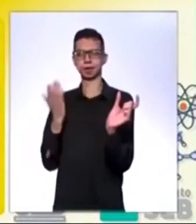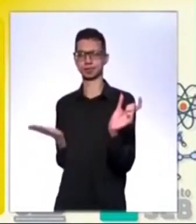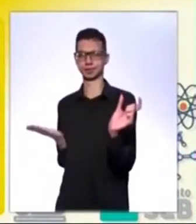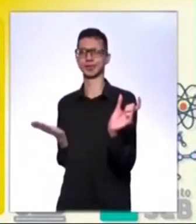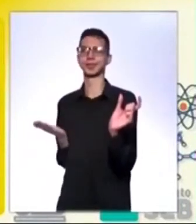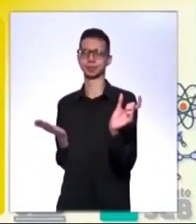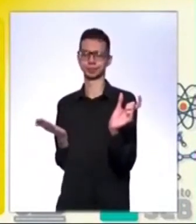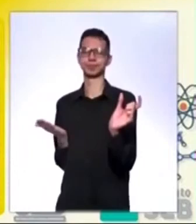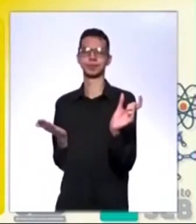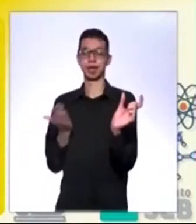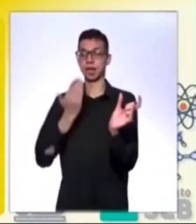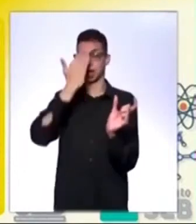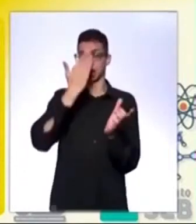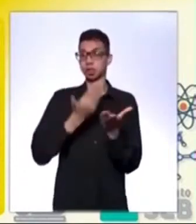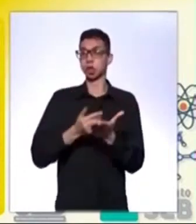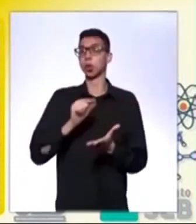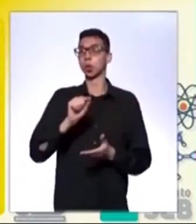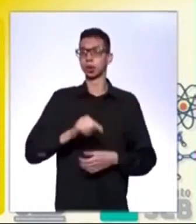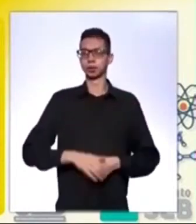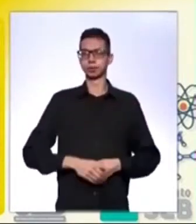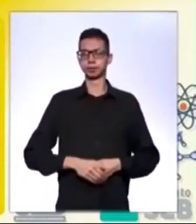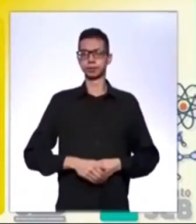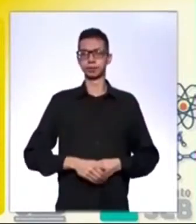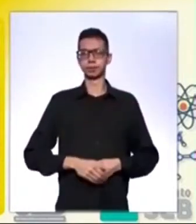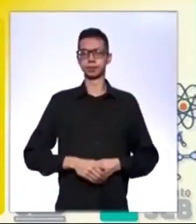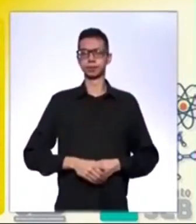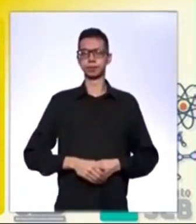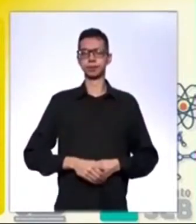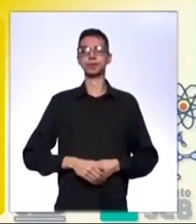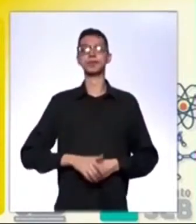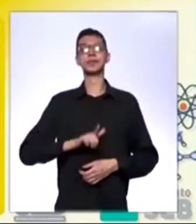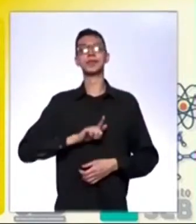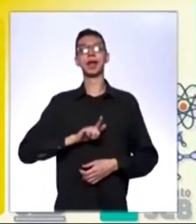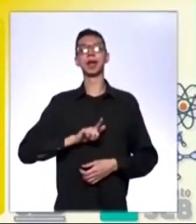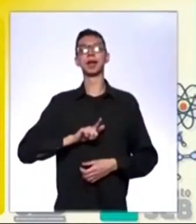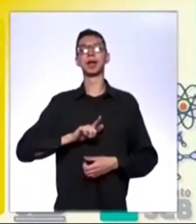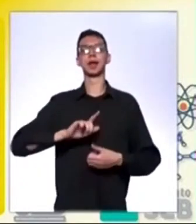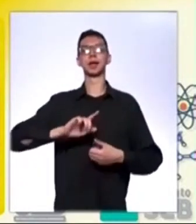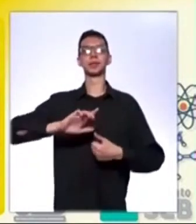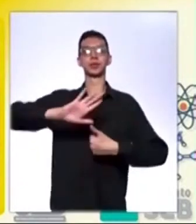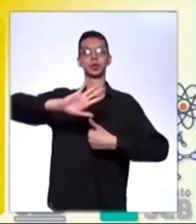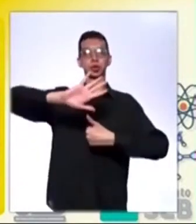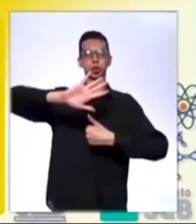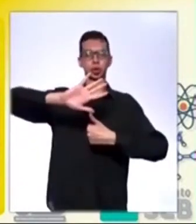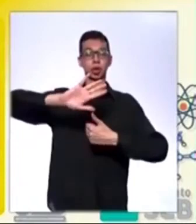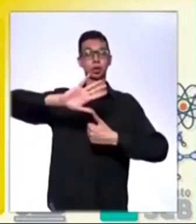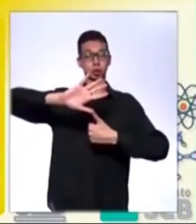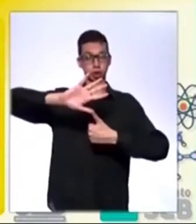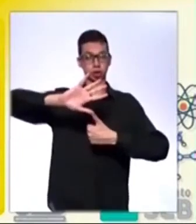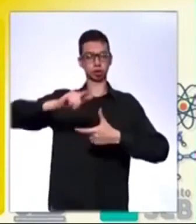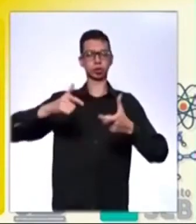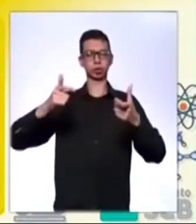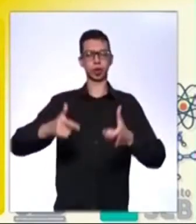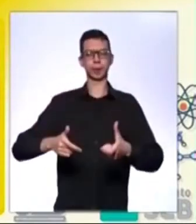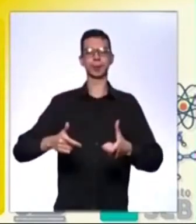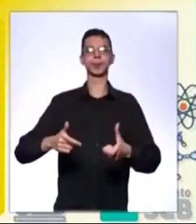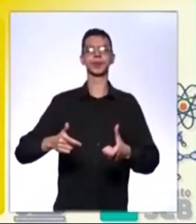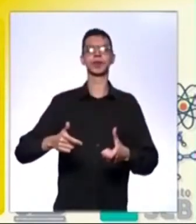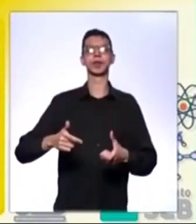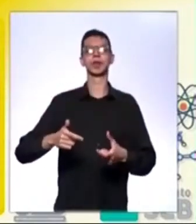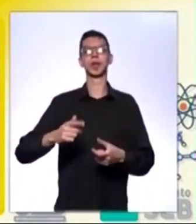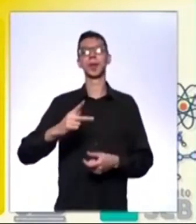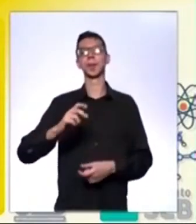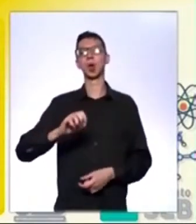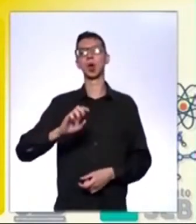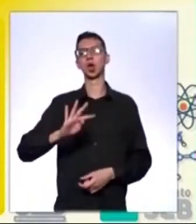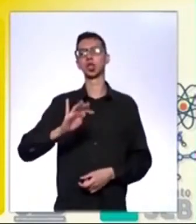base, né, militar norte-americana no Rio Grande do Norte, em terras potiguares. E aí, ao sábado, eles ofereciam